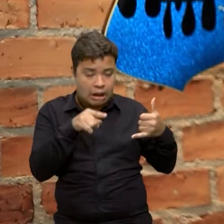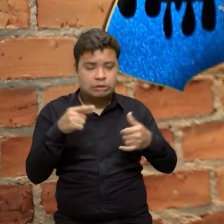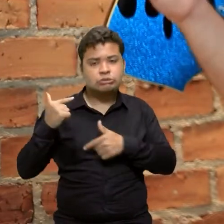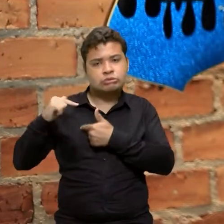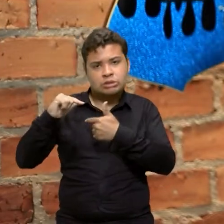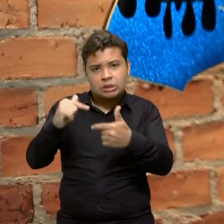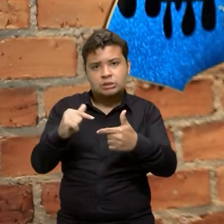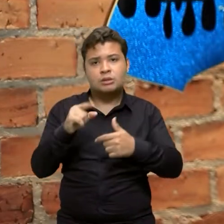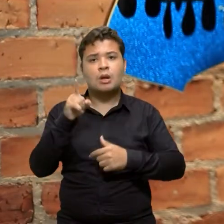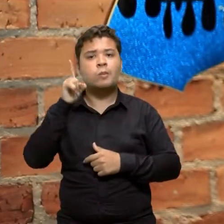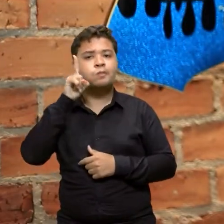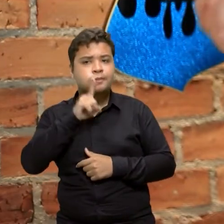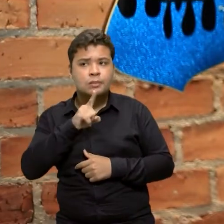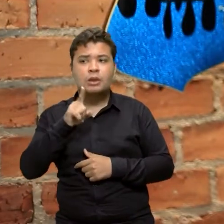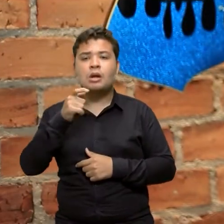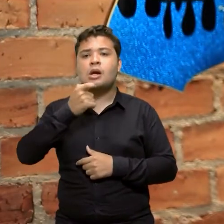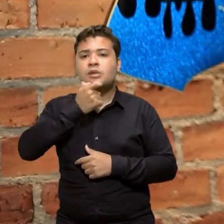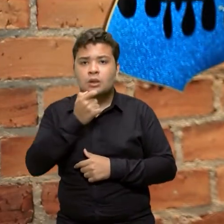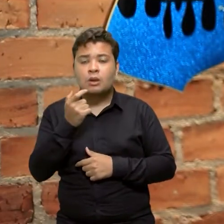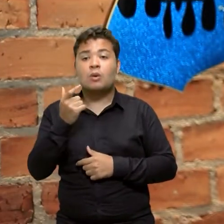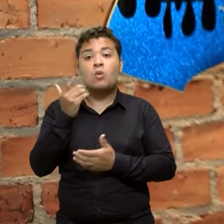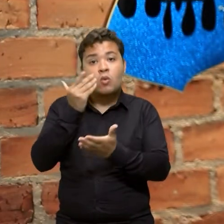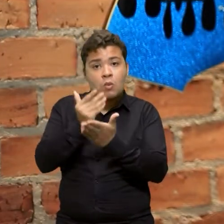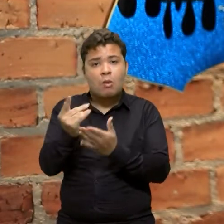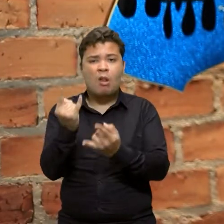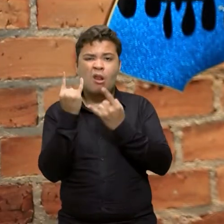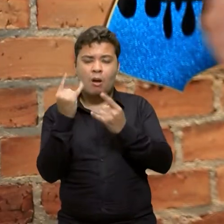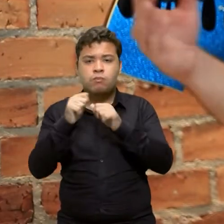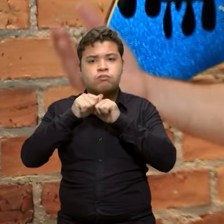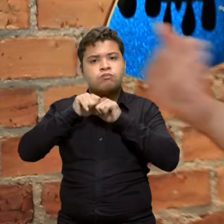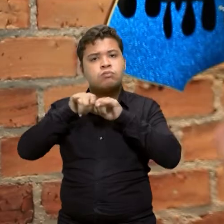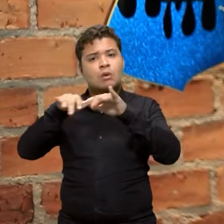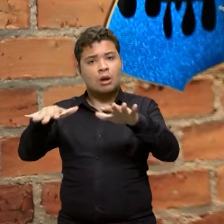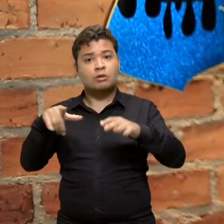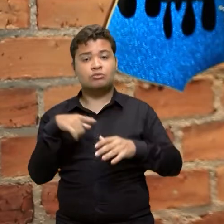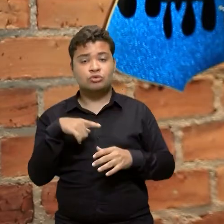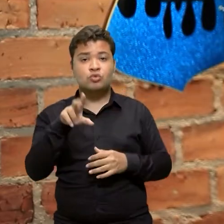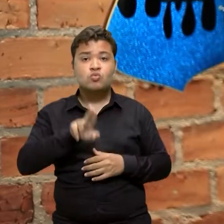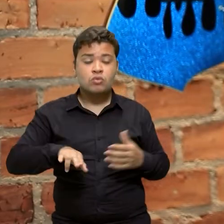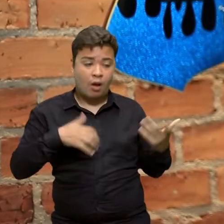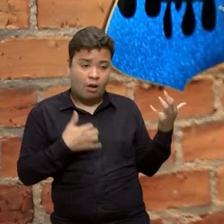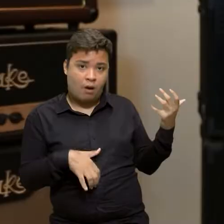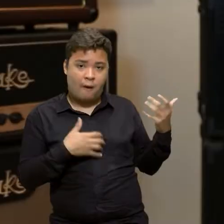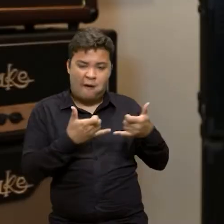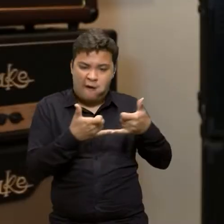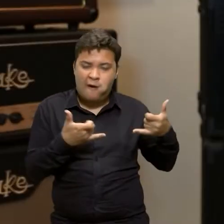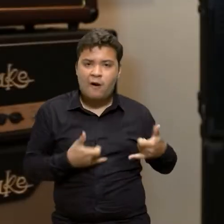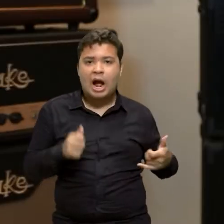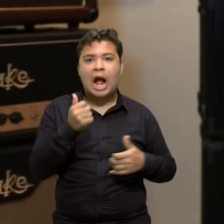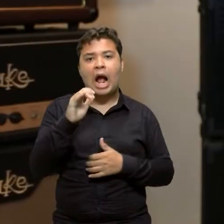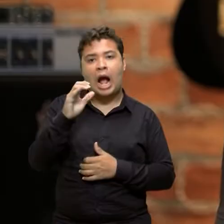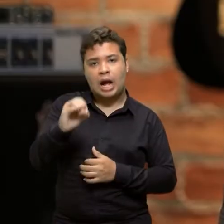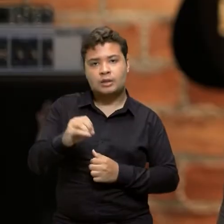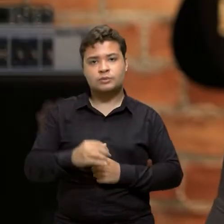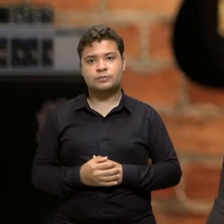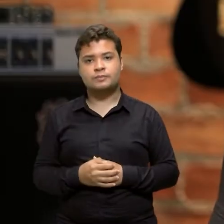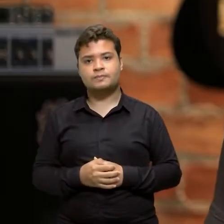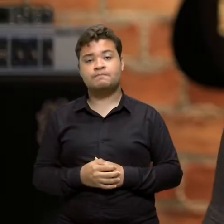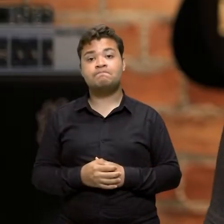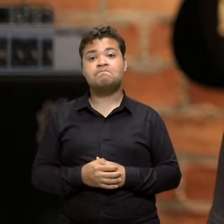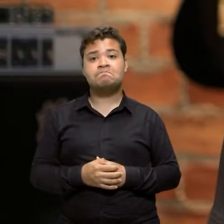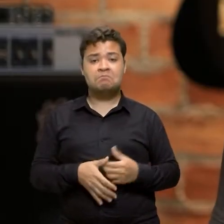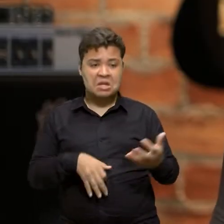Estados Unidos e Inglaterra acabou, acho que, utilizando mais o violão de cordas de aço. Bom, o processo de construção de